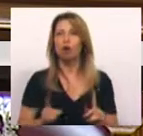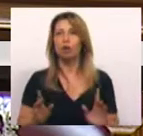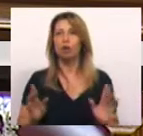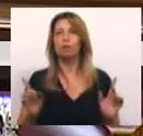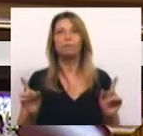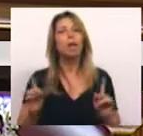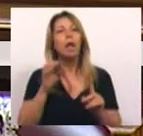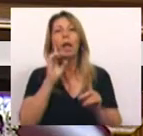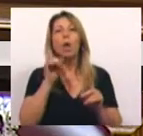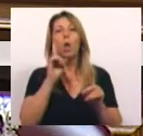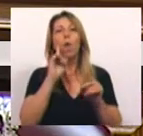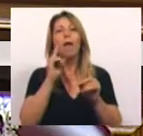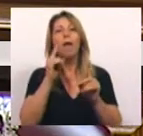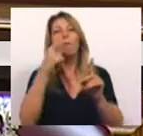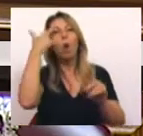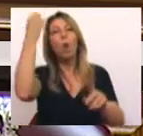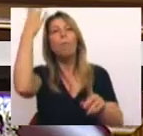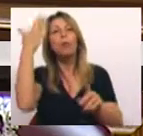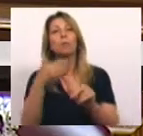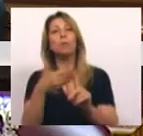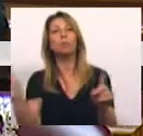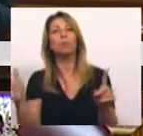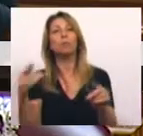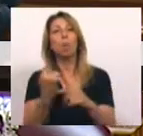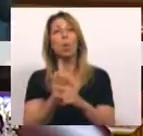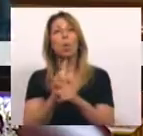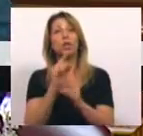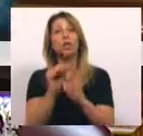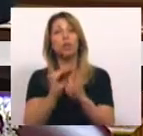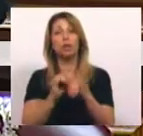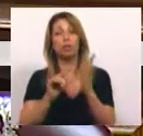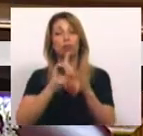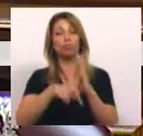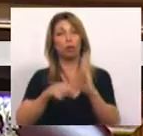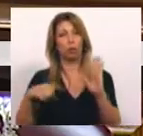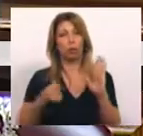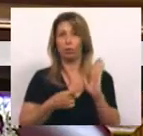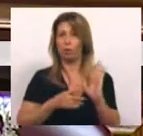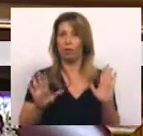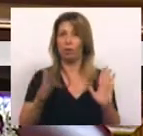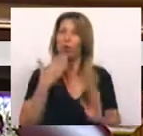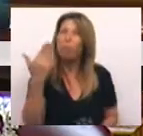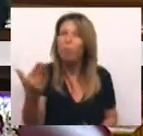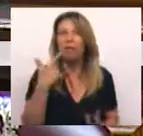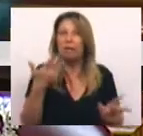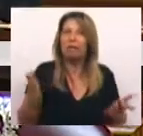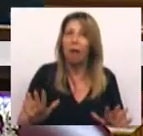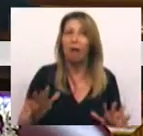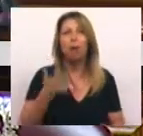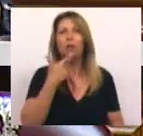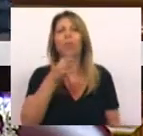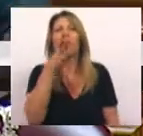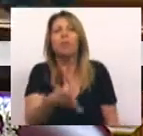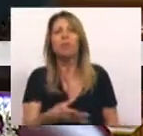está inscrito no projeto de lei dos Verdes. E, portanto, senhoras e senhores deputados, não se pode vir dizer que pessoas com demência poderiam